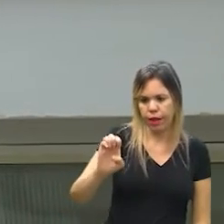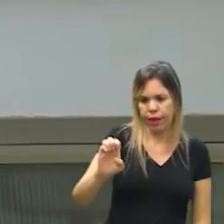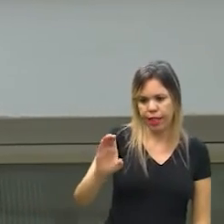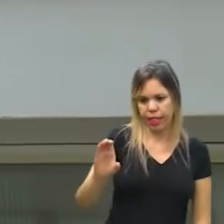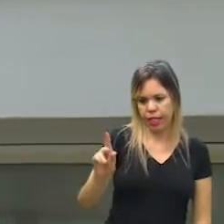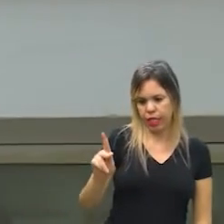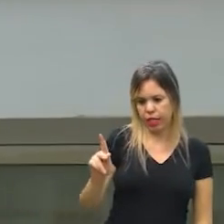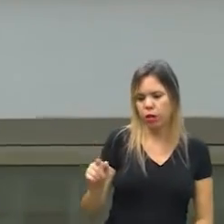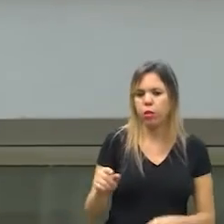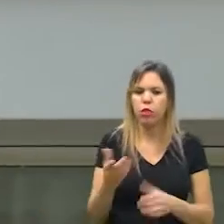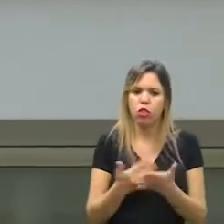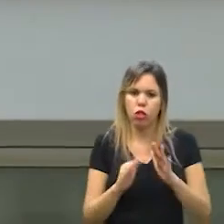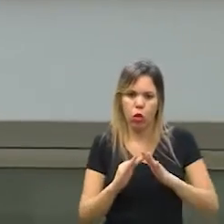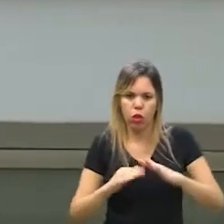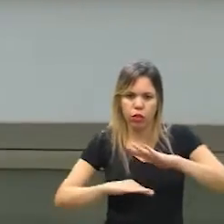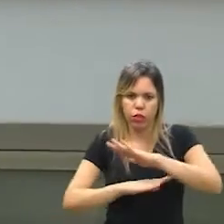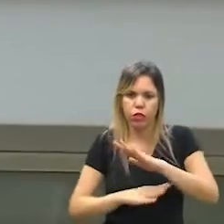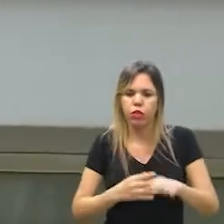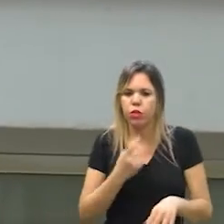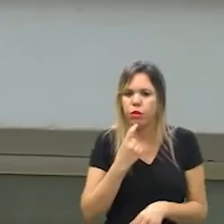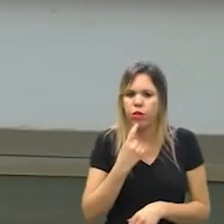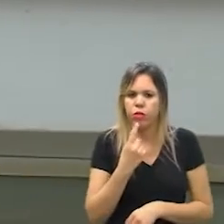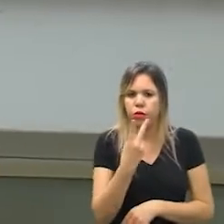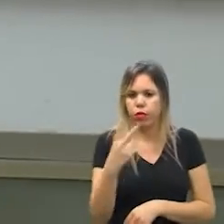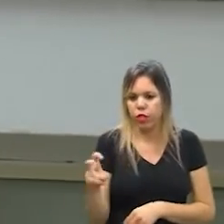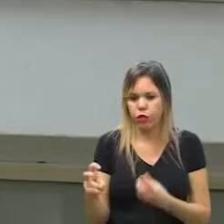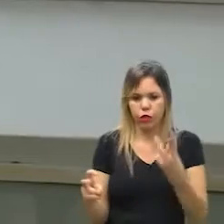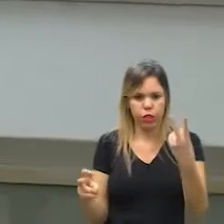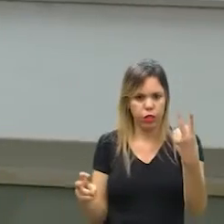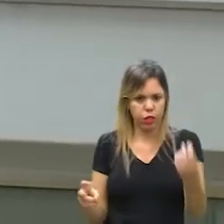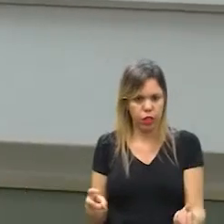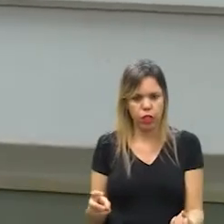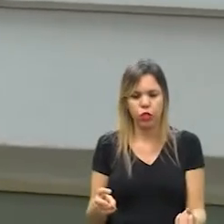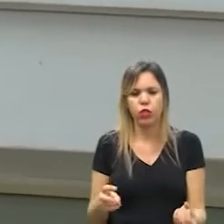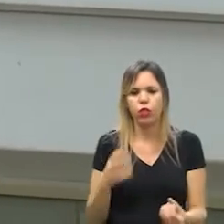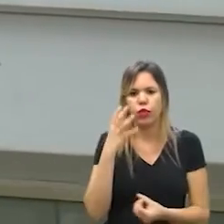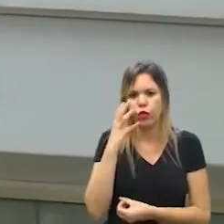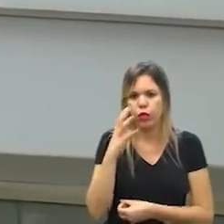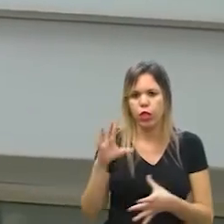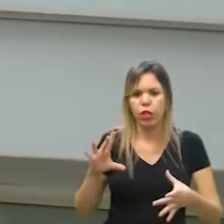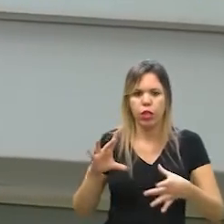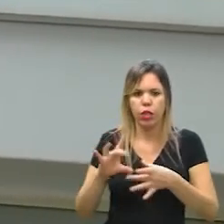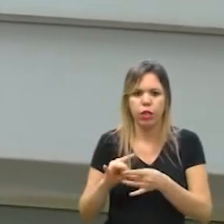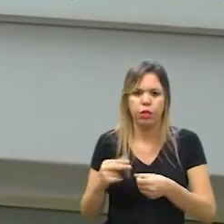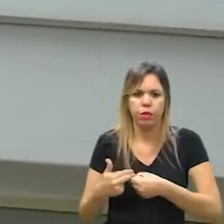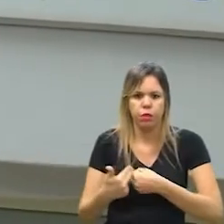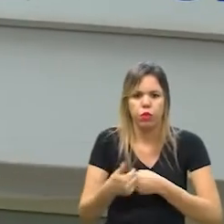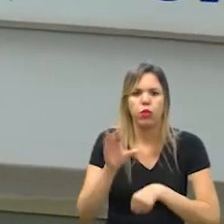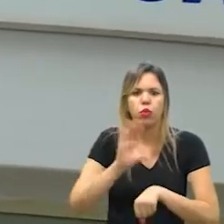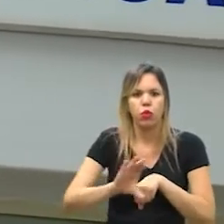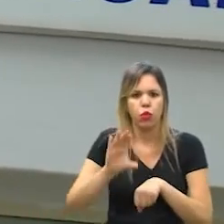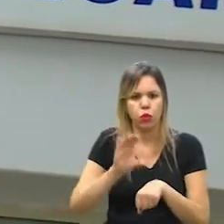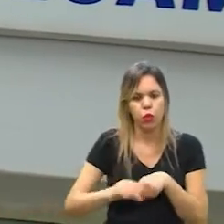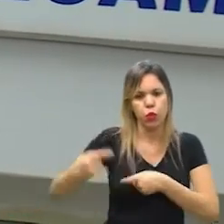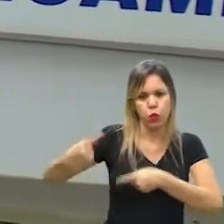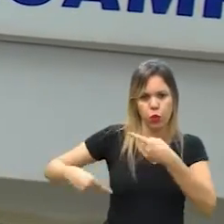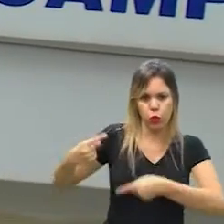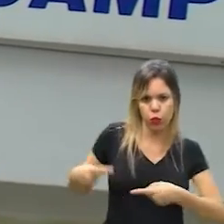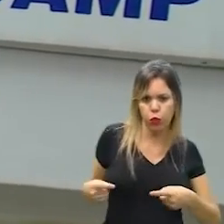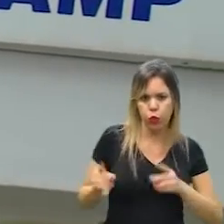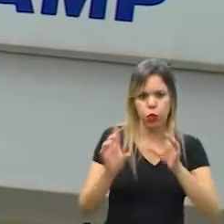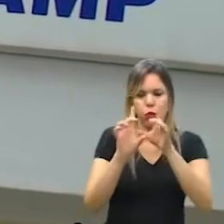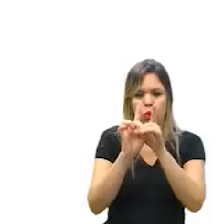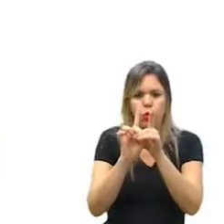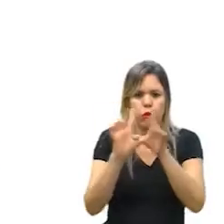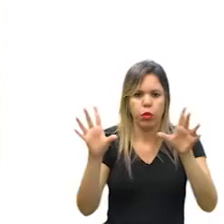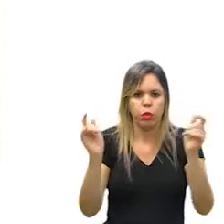A Elecamp, Escola do Legislativo de Campinas, promove nos dias 25 e 26 de fevereiro, em parceria com a